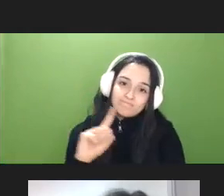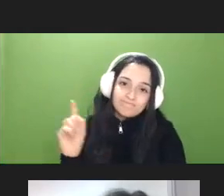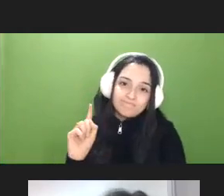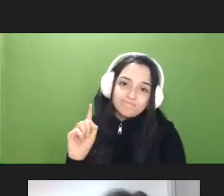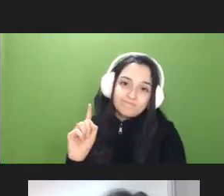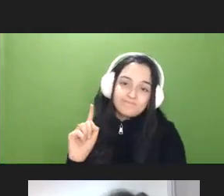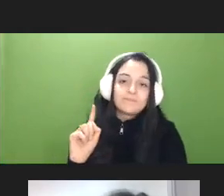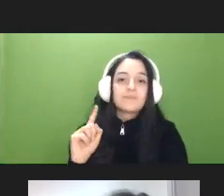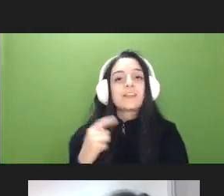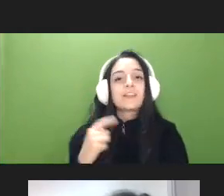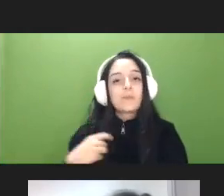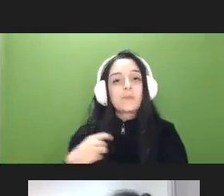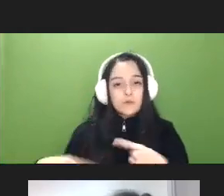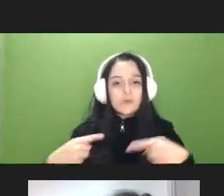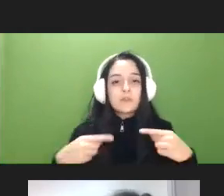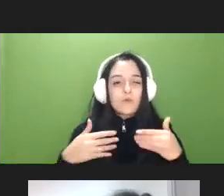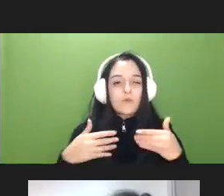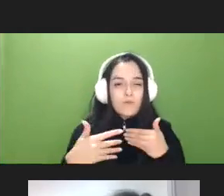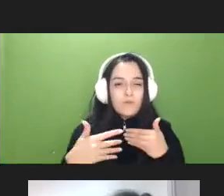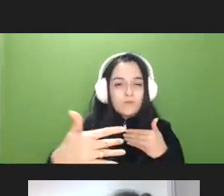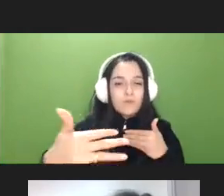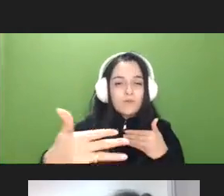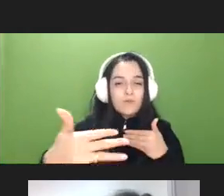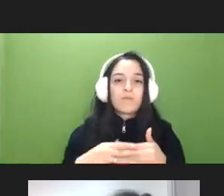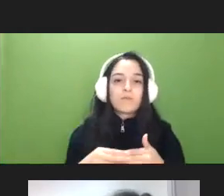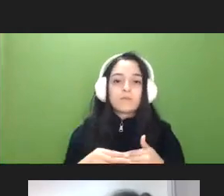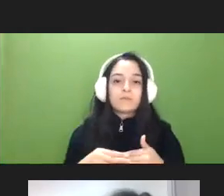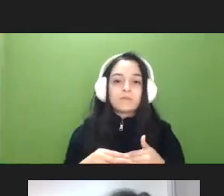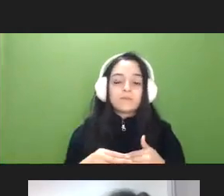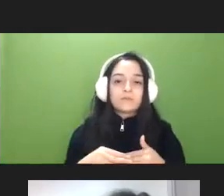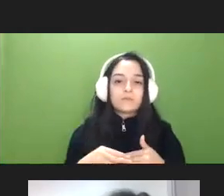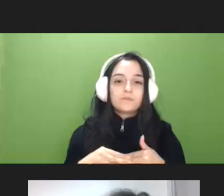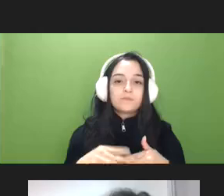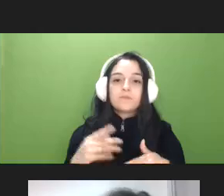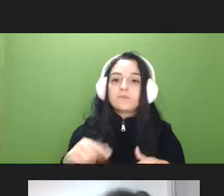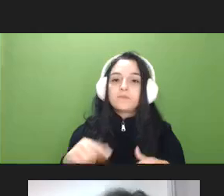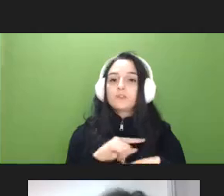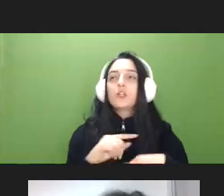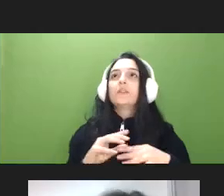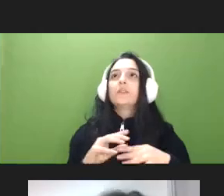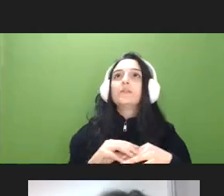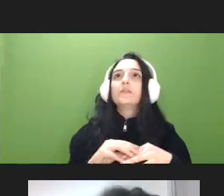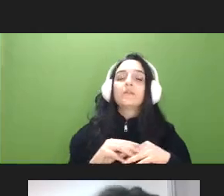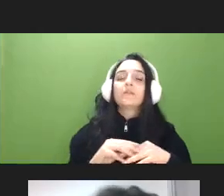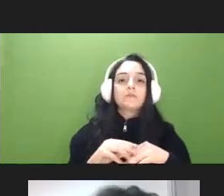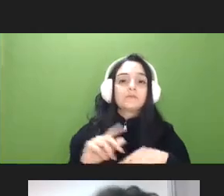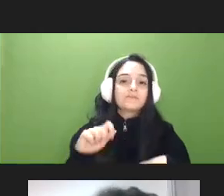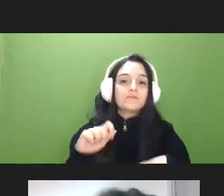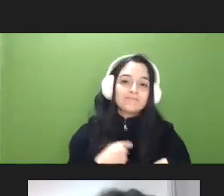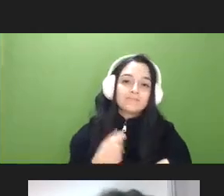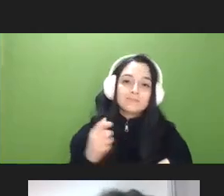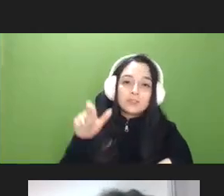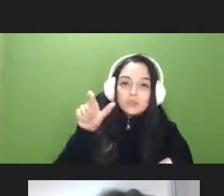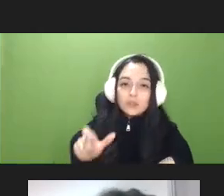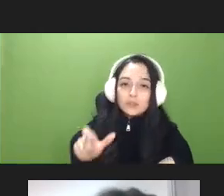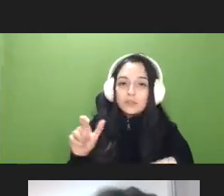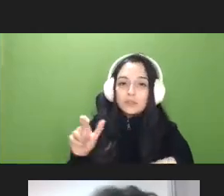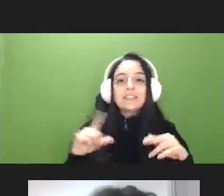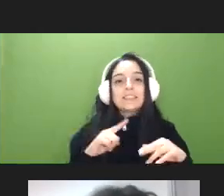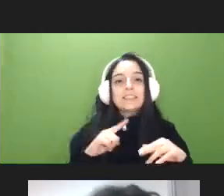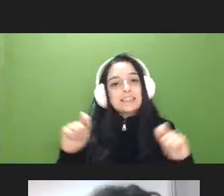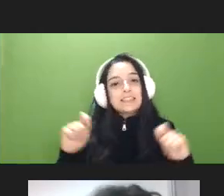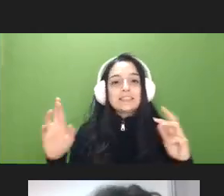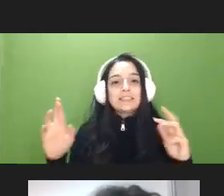fazer mais na frente, mas o quanto as nossas construções enquanto sujeito, elas são muito relacionais. Então eu dependi muito